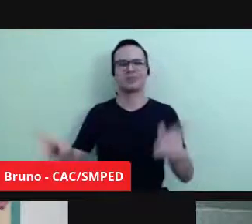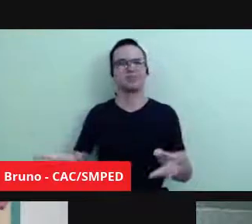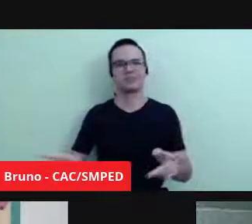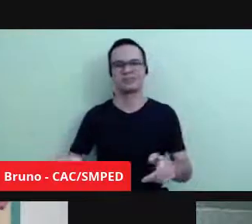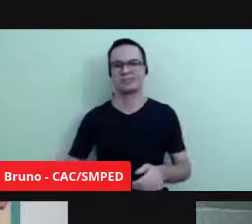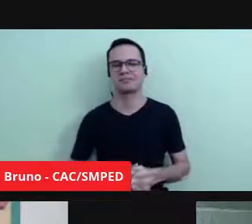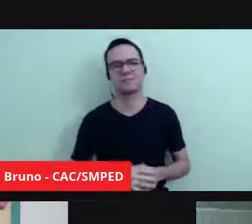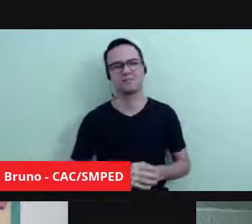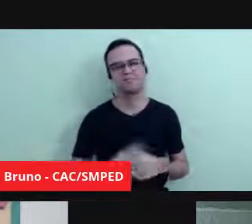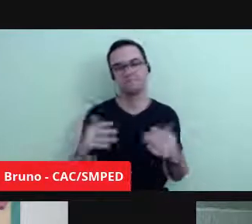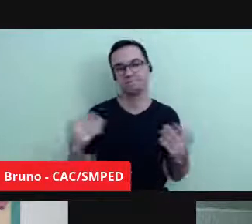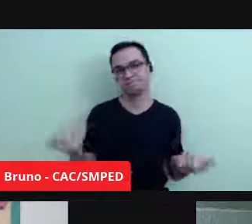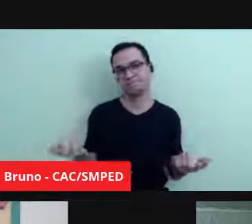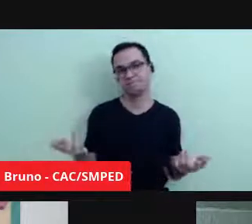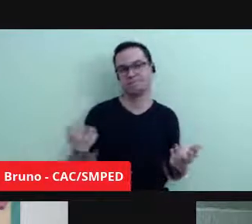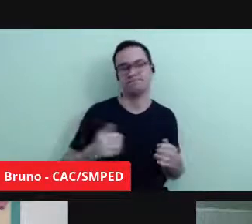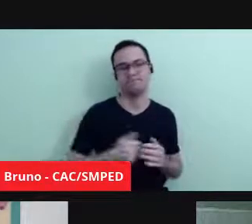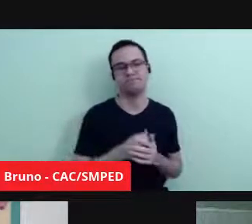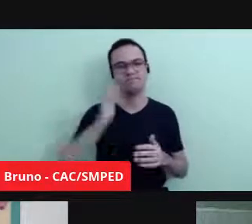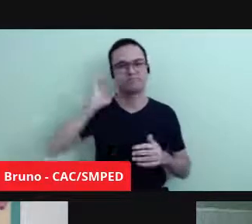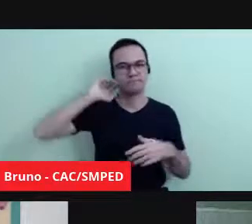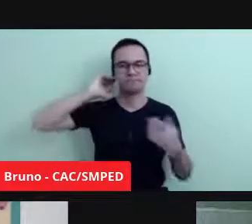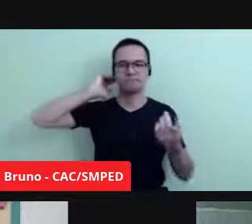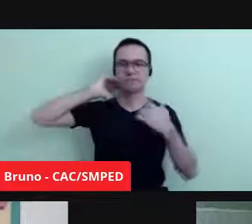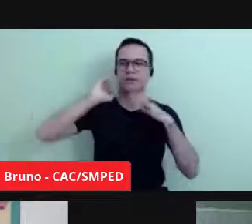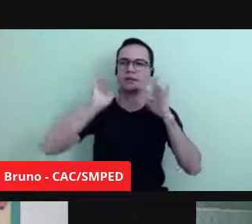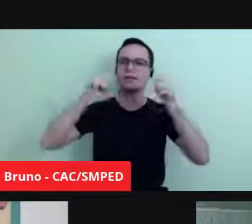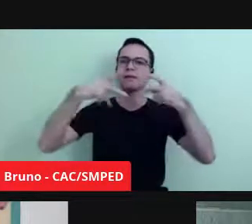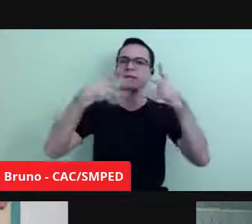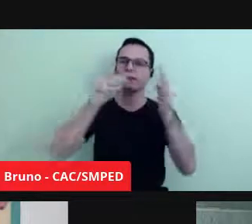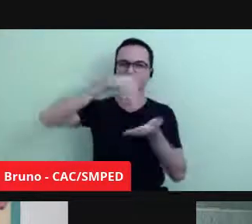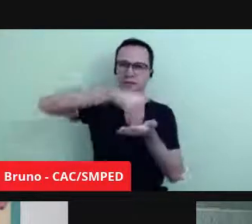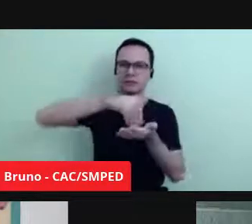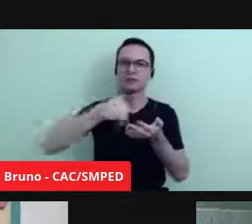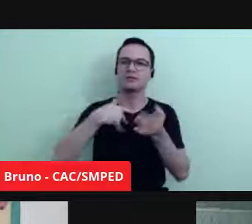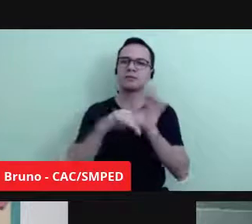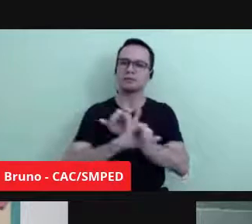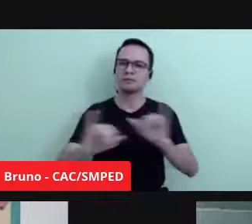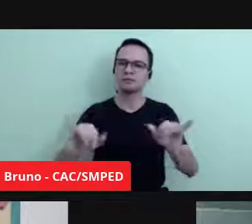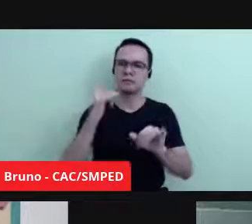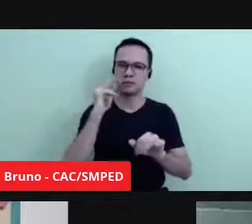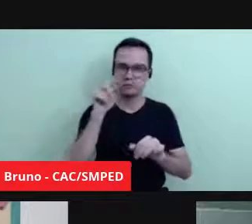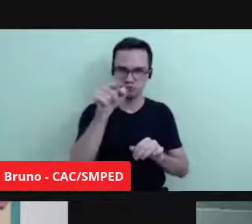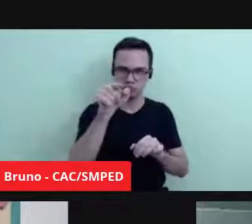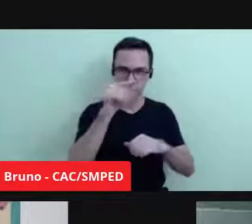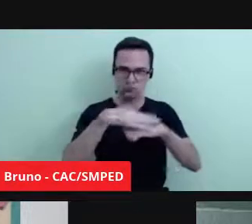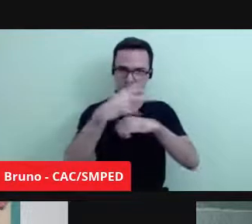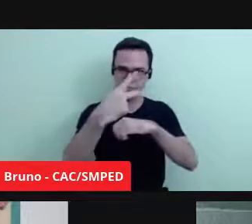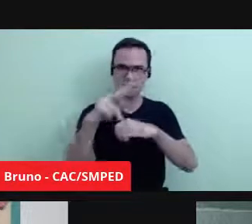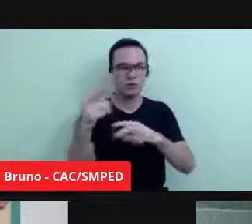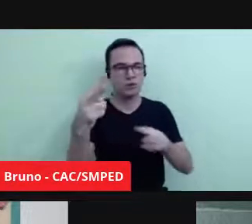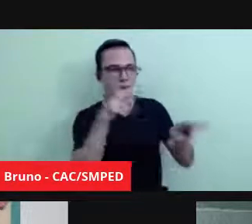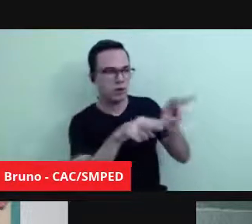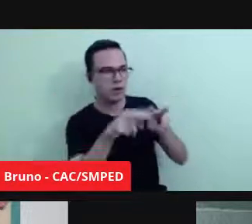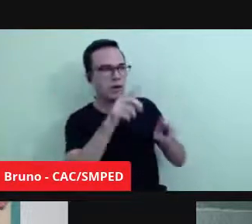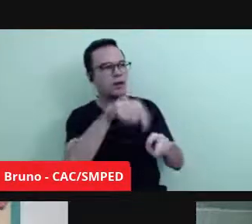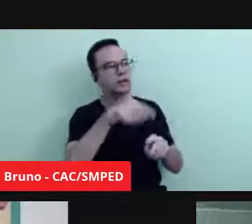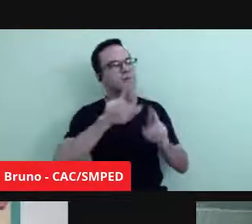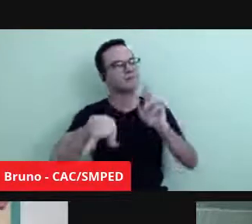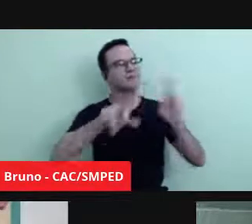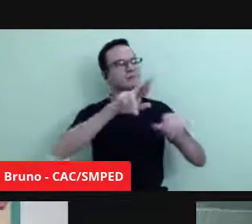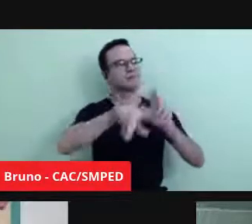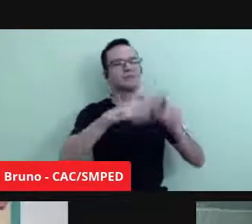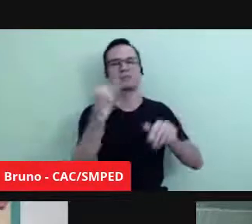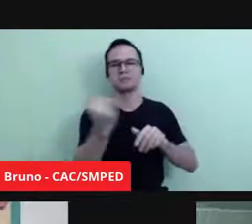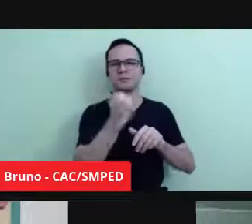diferente. Então, para finalizar aqui, o meu recado é esse, né? Que a gente olhe e entenda a importância da diversidade humana